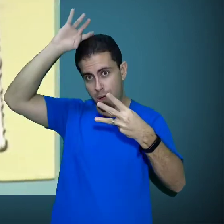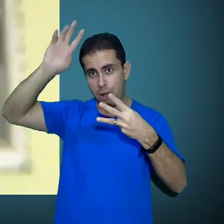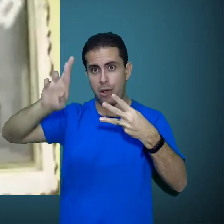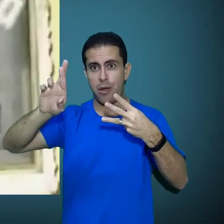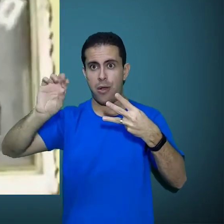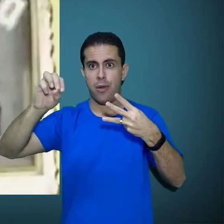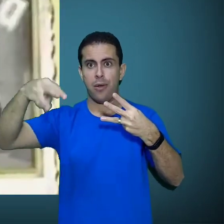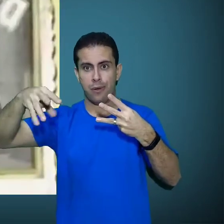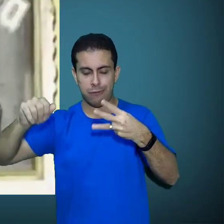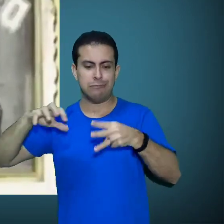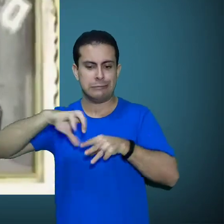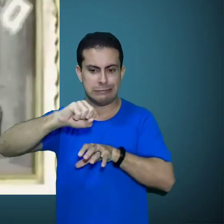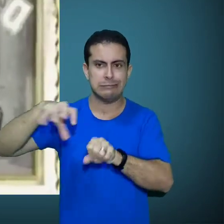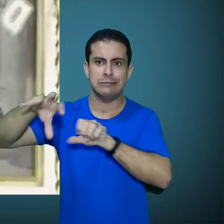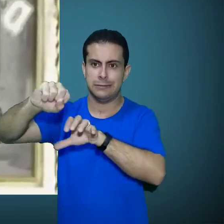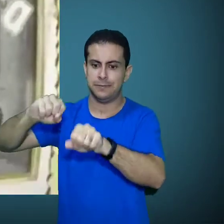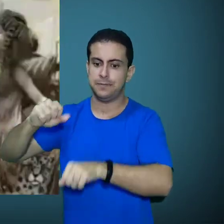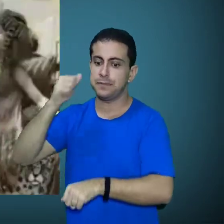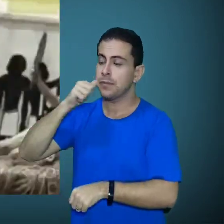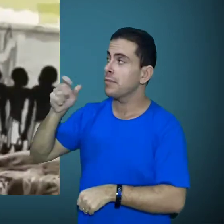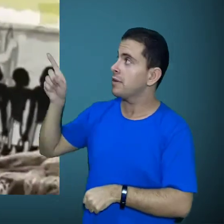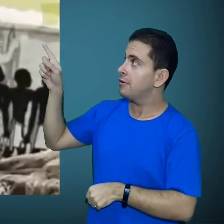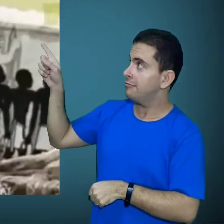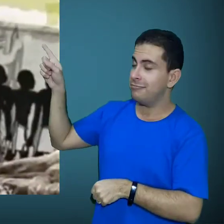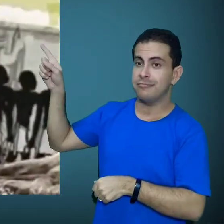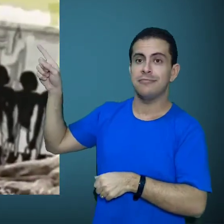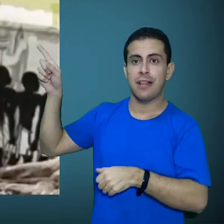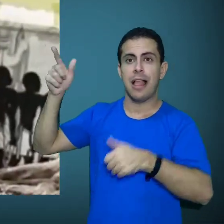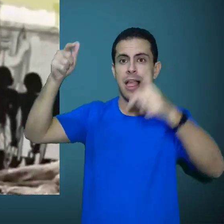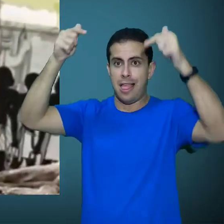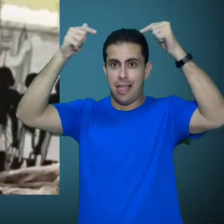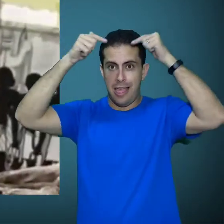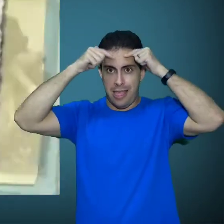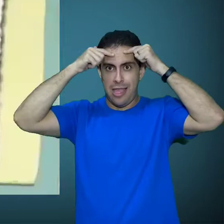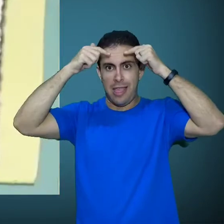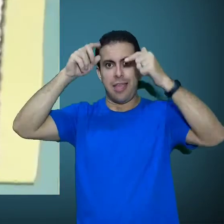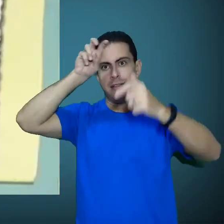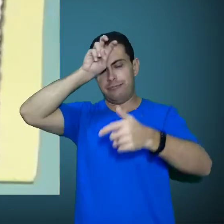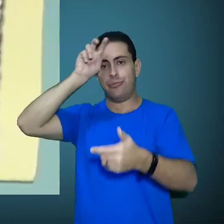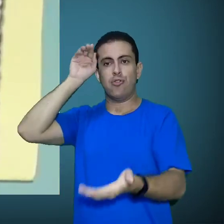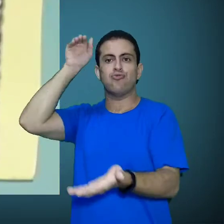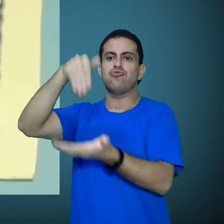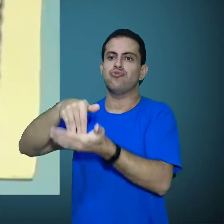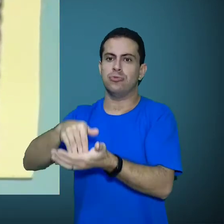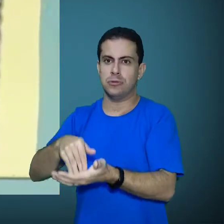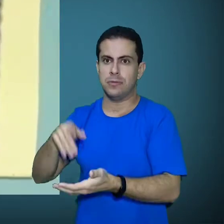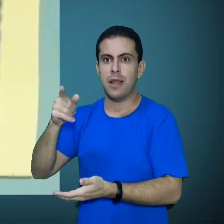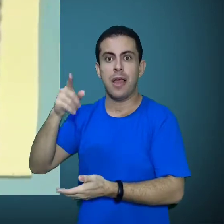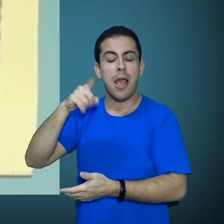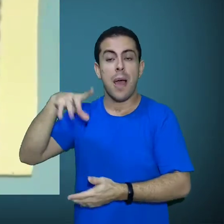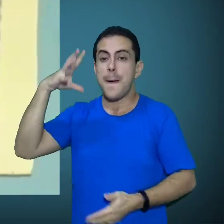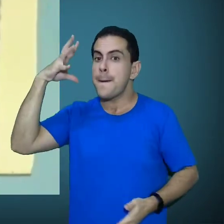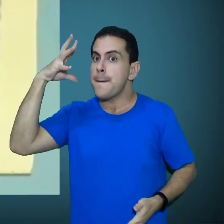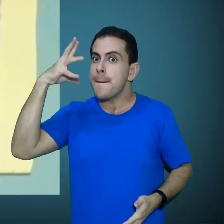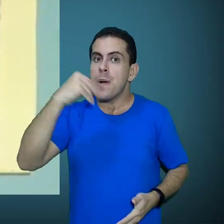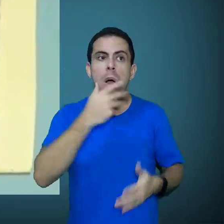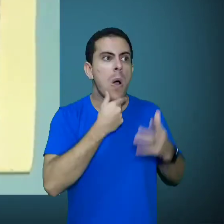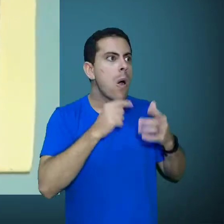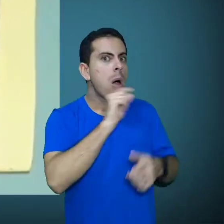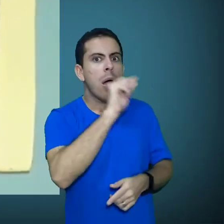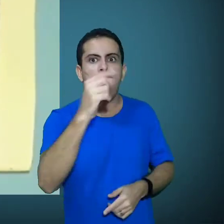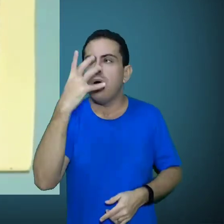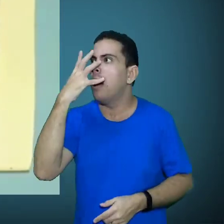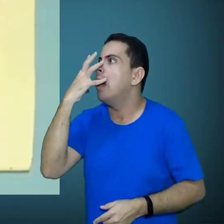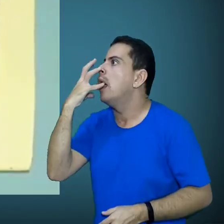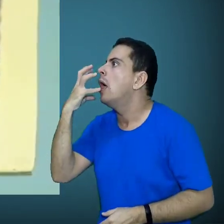foi a última faraó do Egito Antigo. Dizem que nenhum homem poderia resistir à sua beleza extraordinária, que se tornou